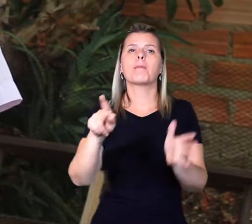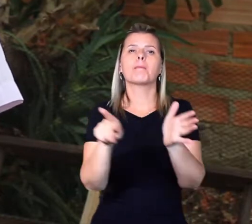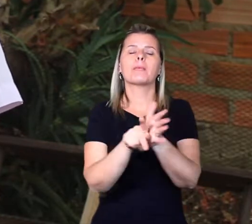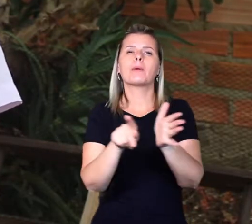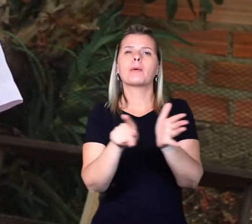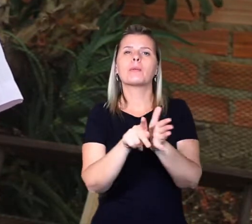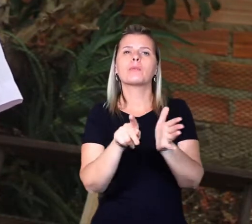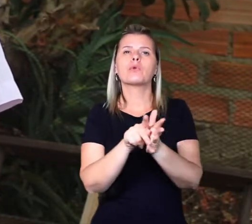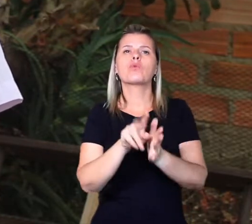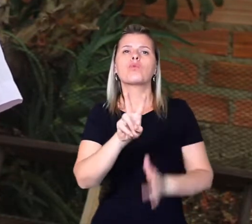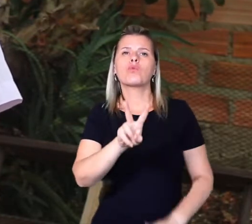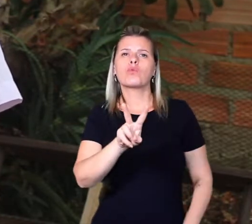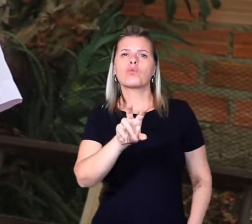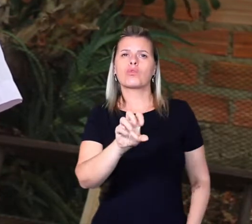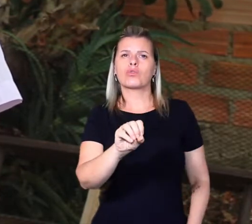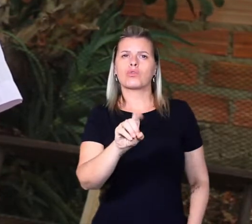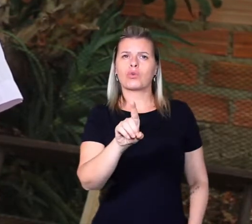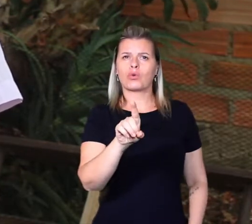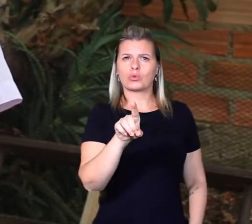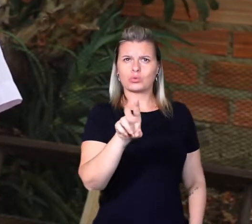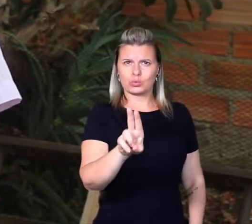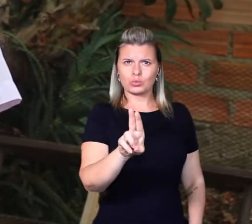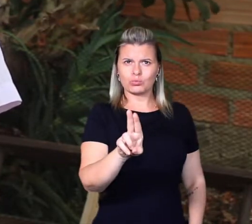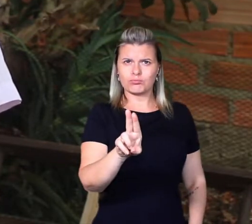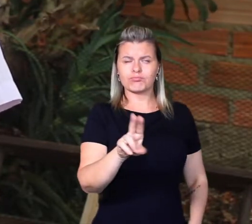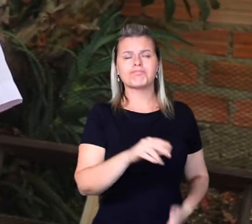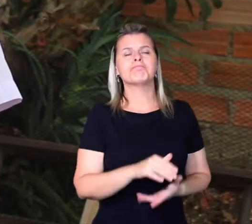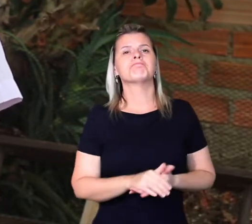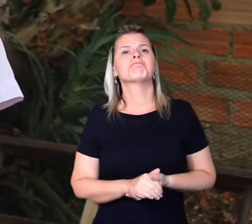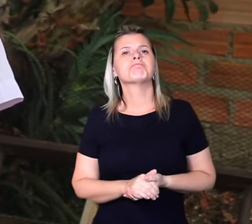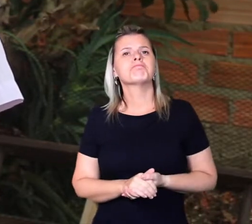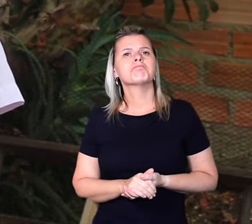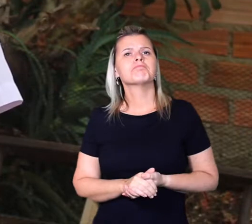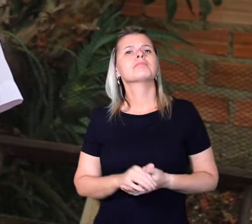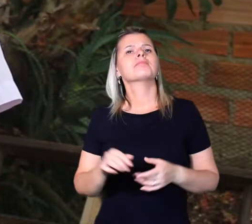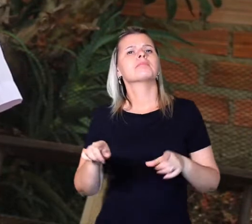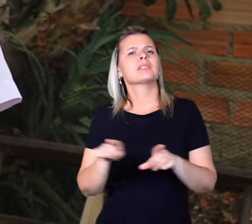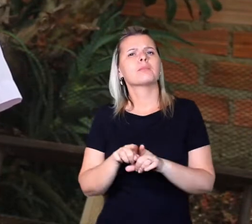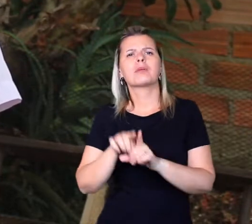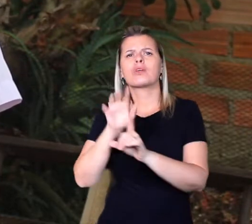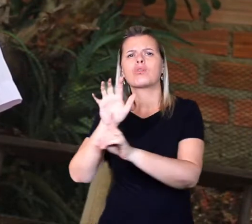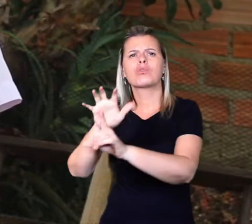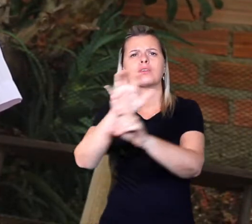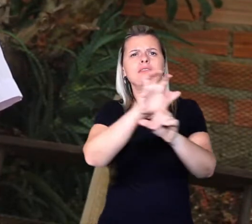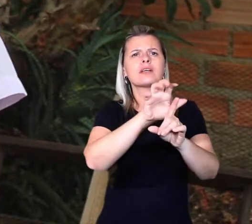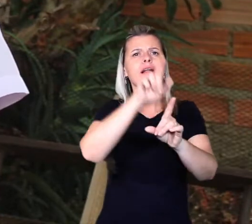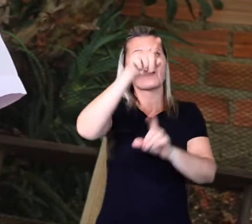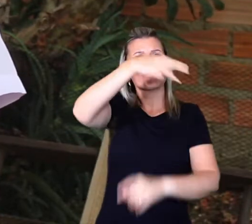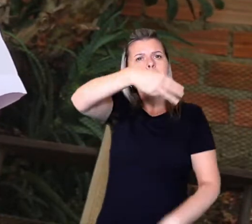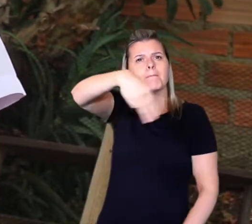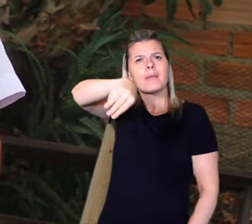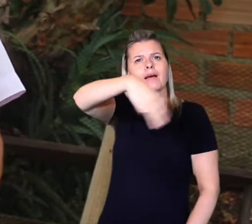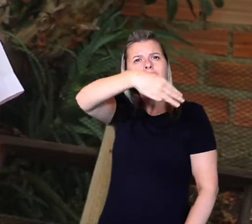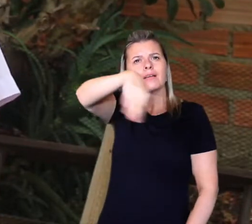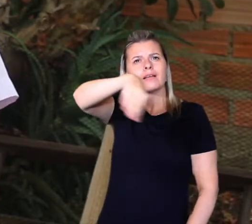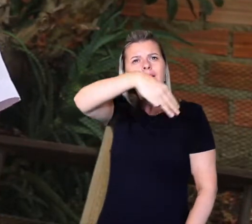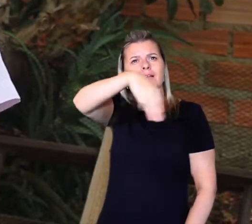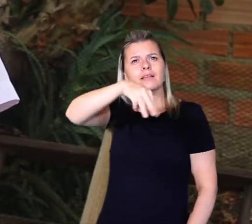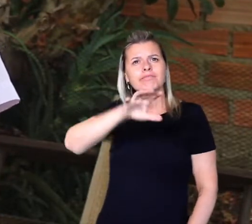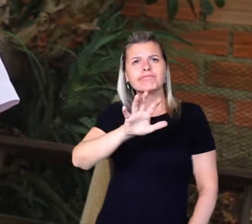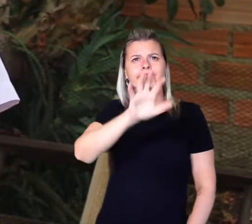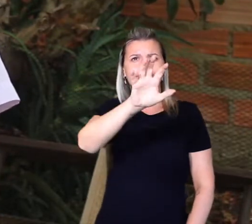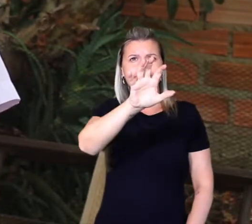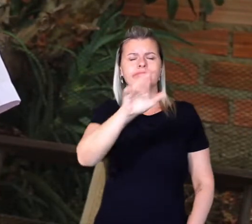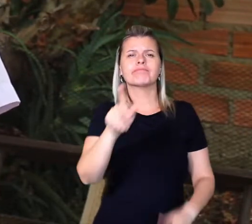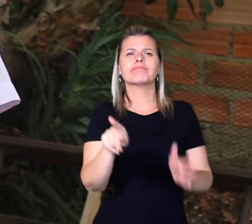as religiosidades do Vodou, né, os rituais Vodou. Fundamentalmente também influenciaram toda aquela região do Maranhão